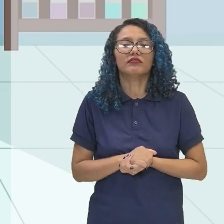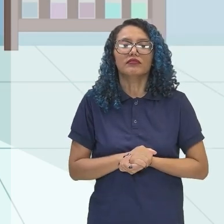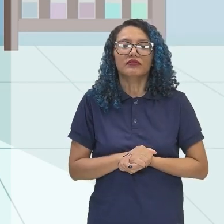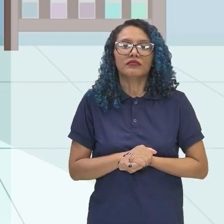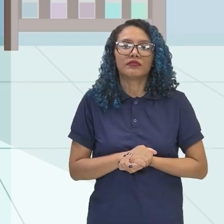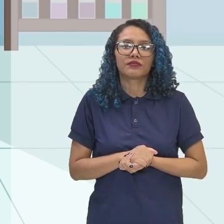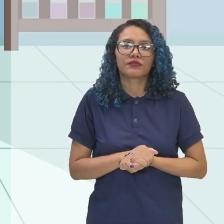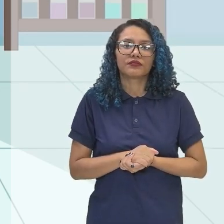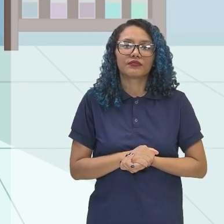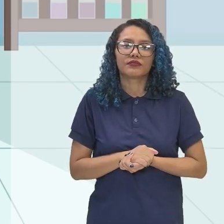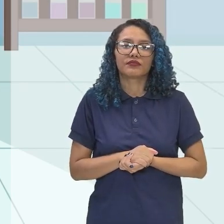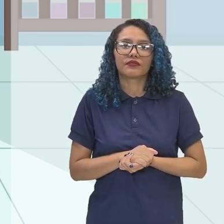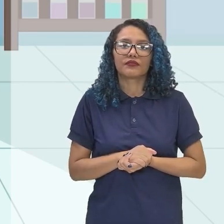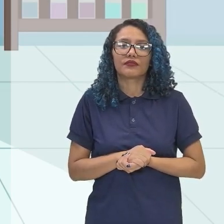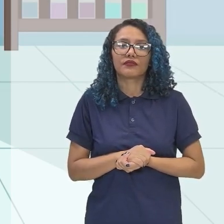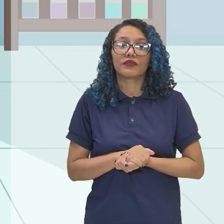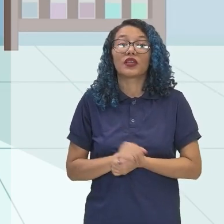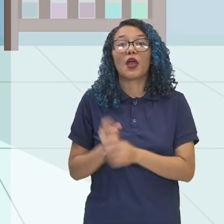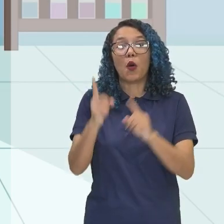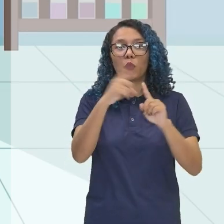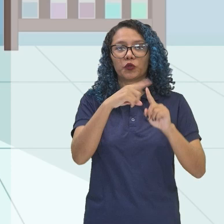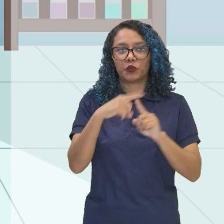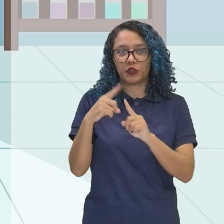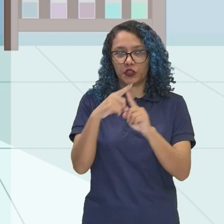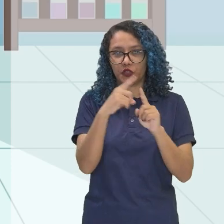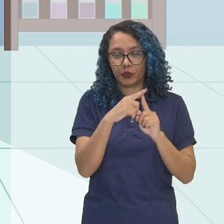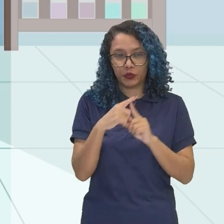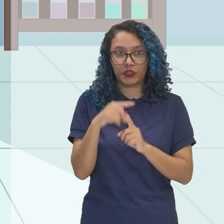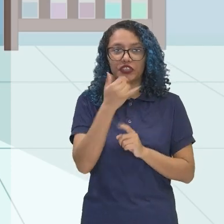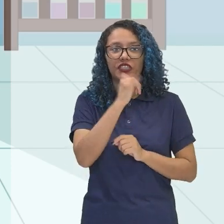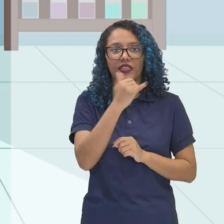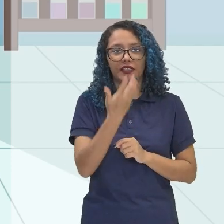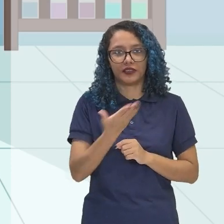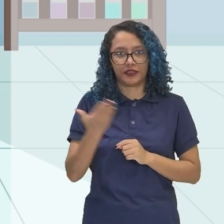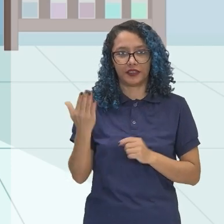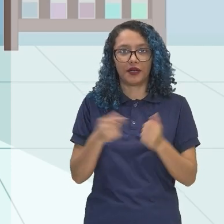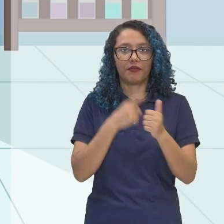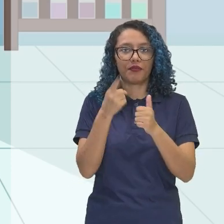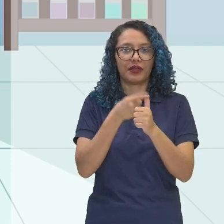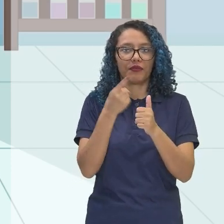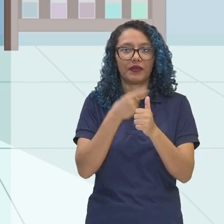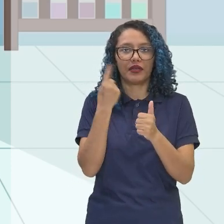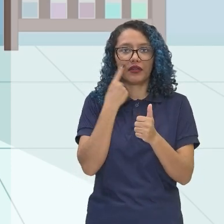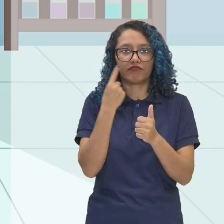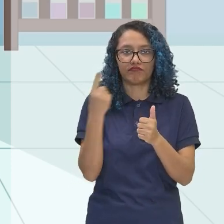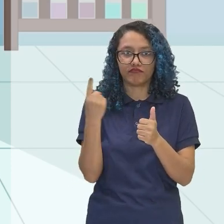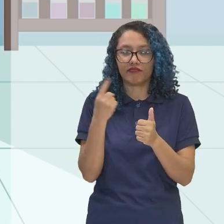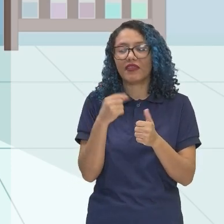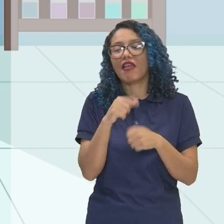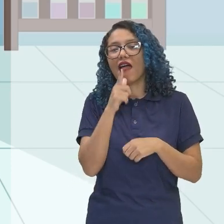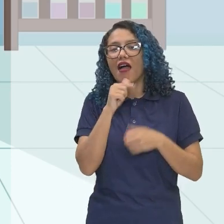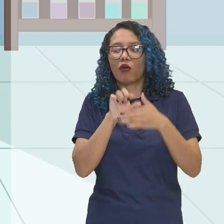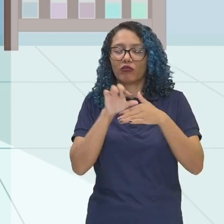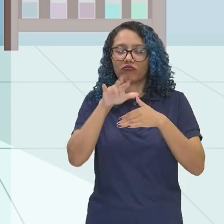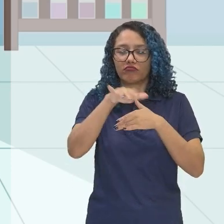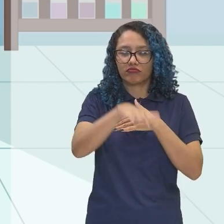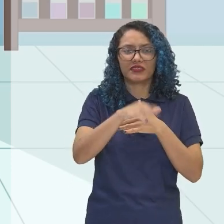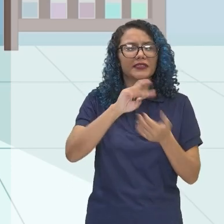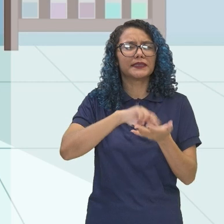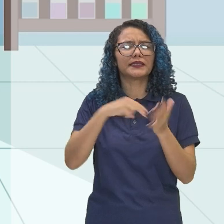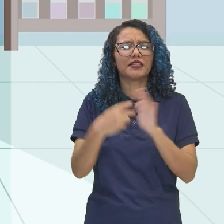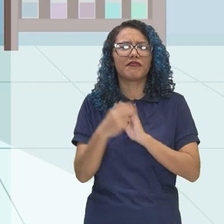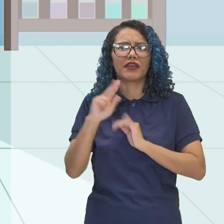aí todas as modalidades de energia. Vejam aí, nós temos a energia hidrelétrica. E o que é a